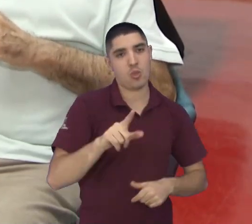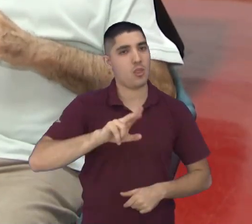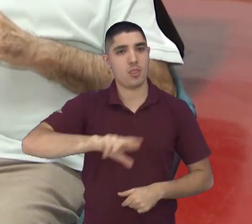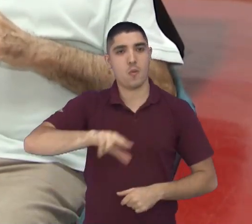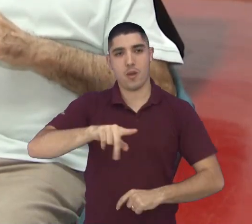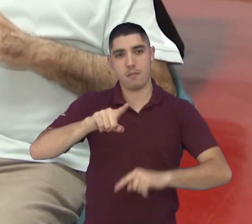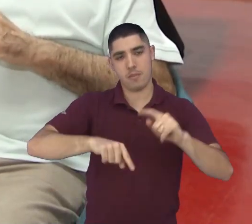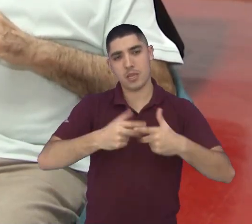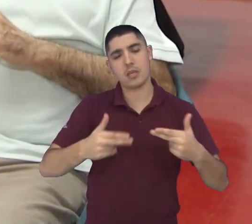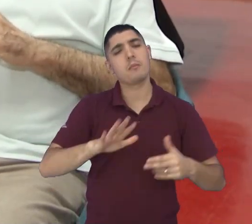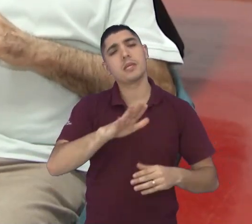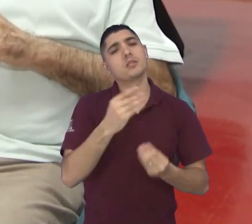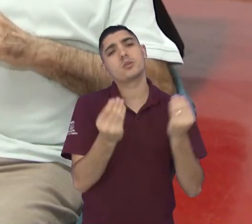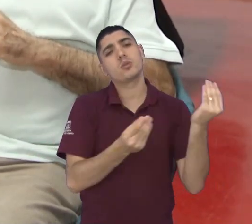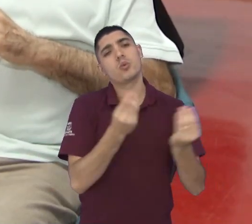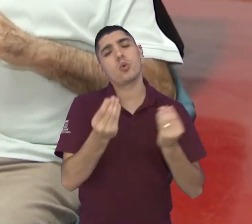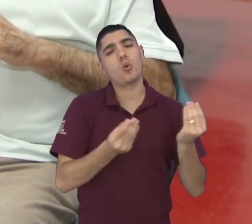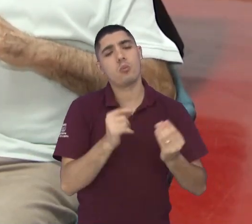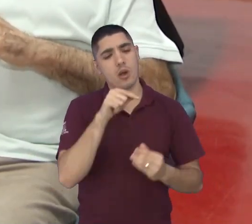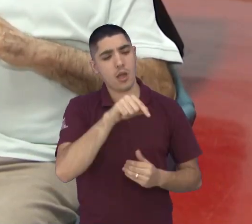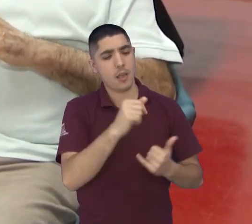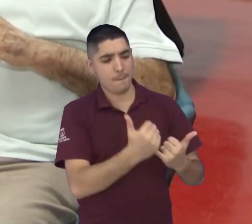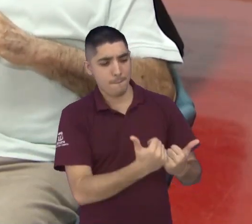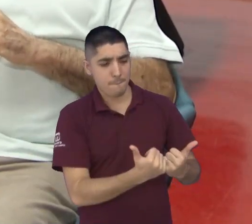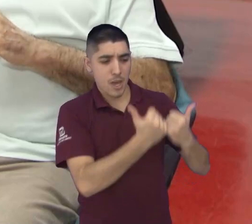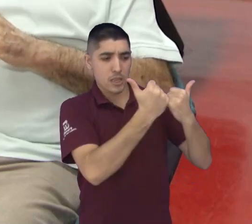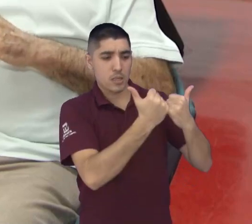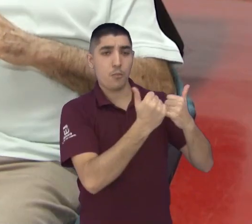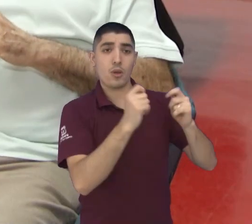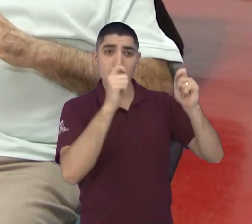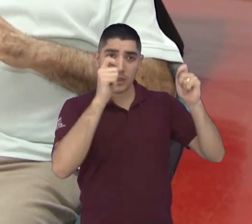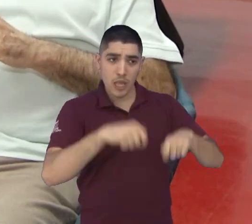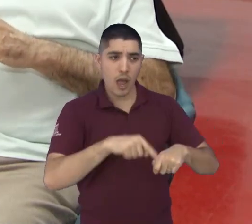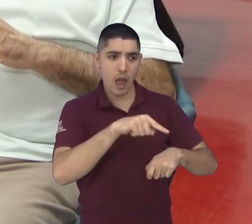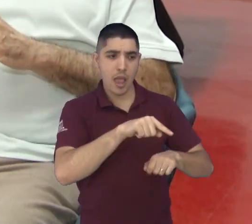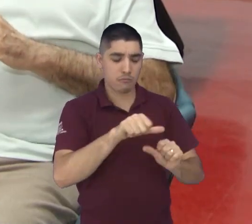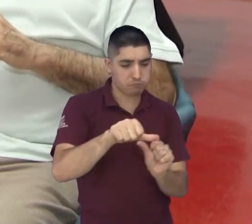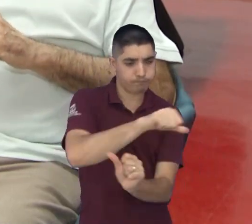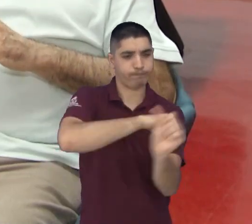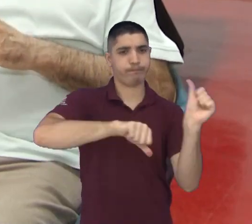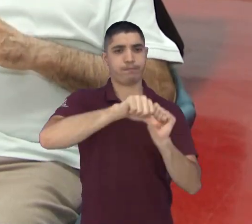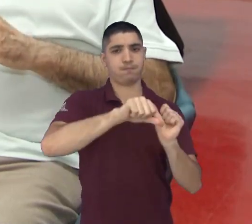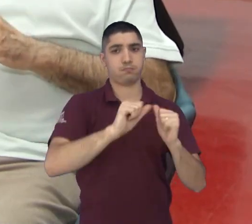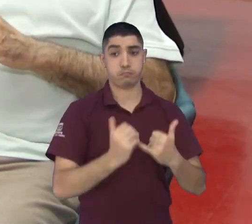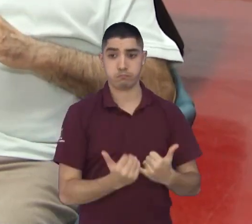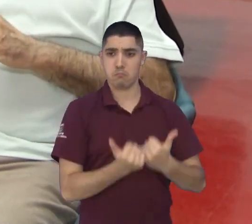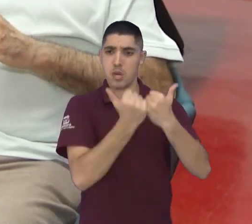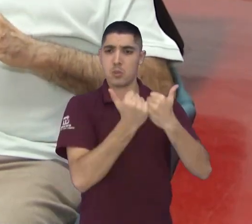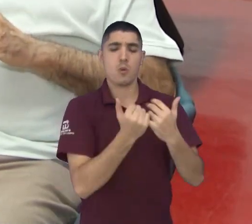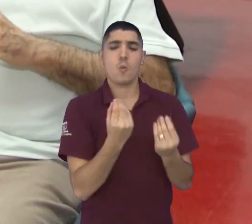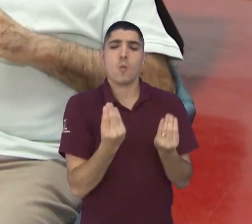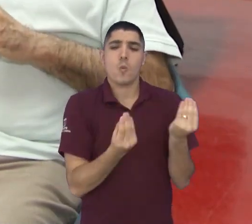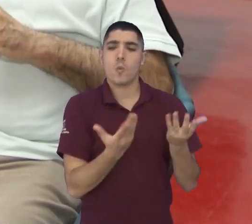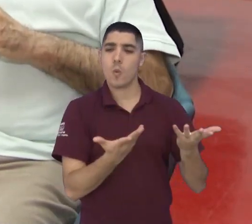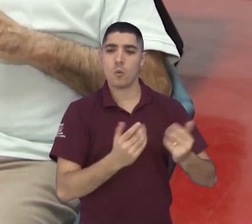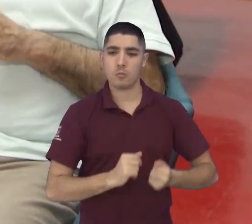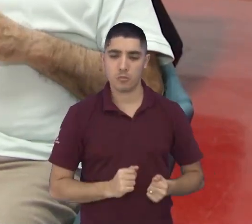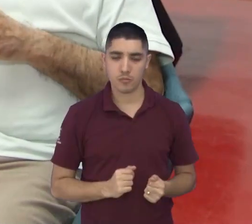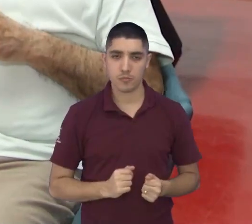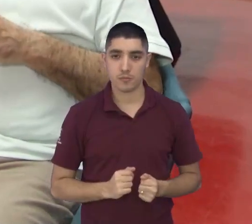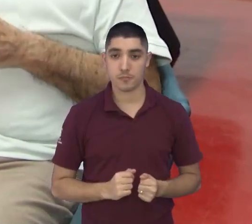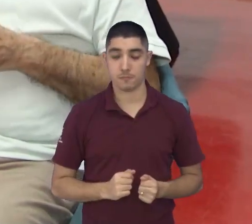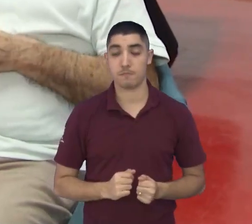processo então, como é que um patrimônio, ele se torna um patrimônio, né? O que ele precisa para ele se tornar um patrimônio?